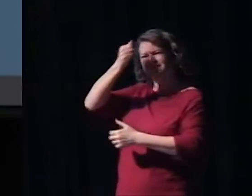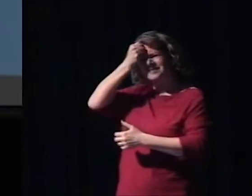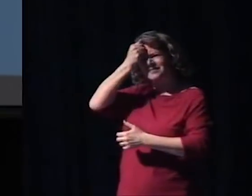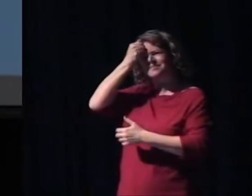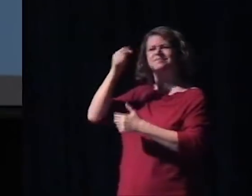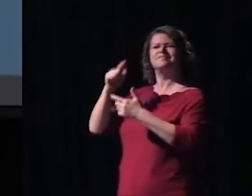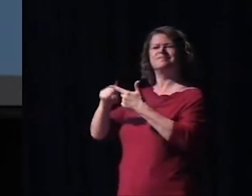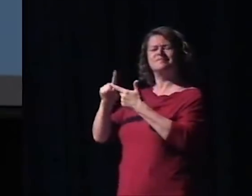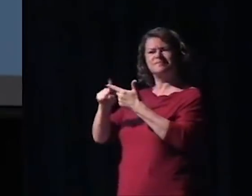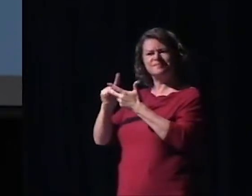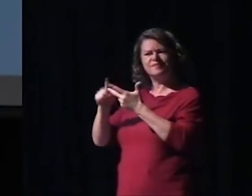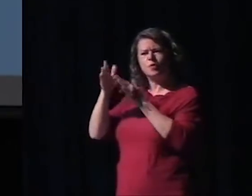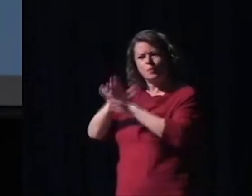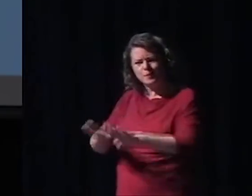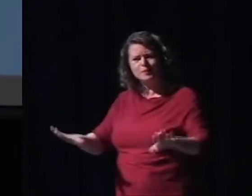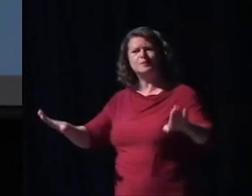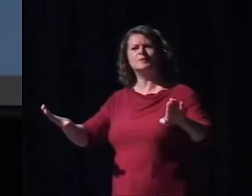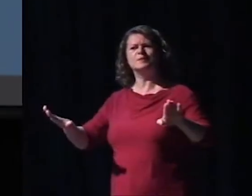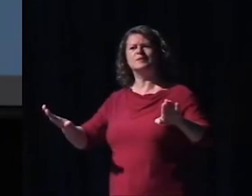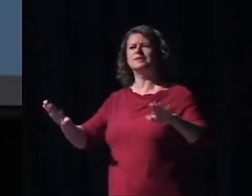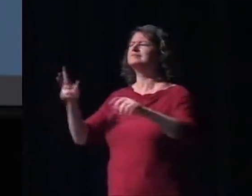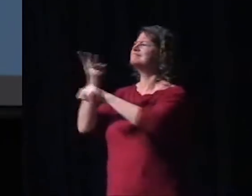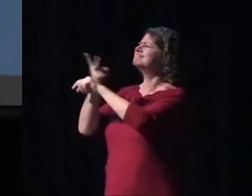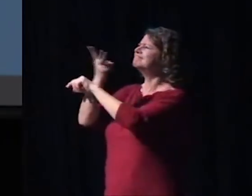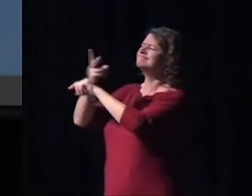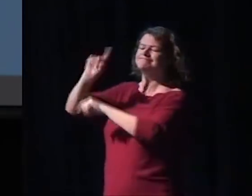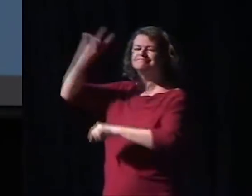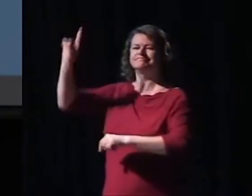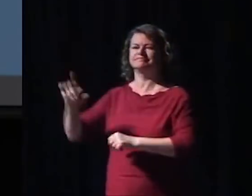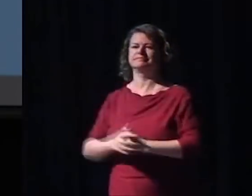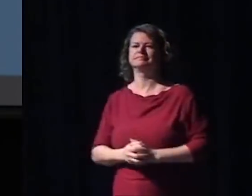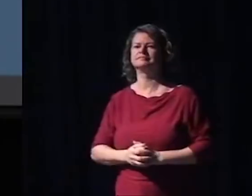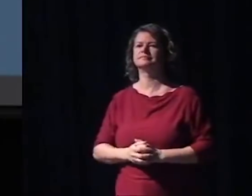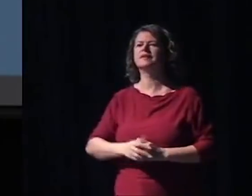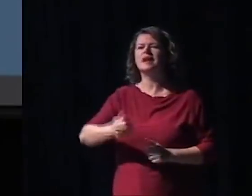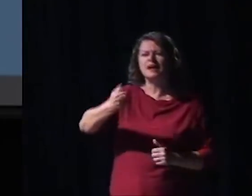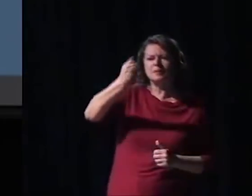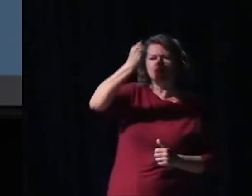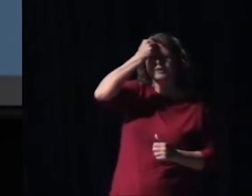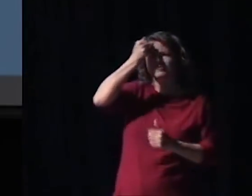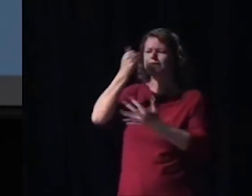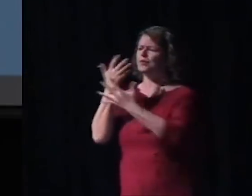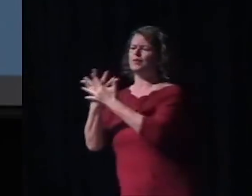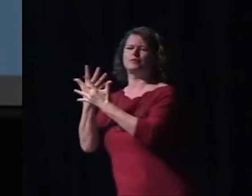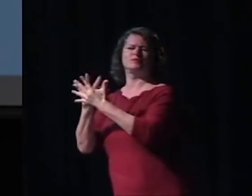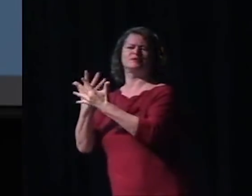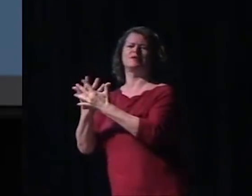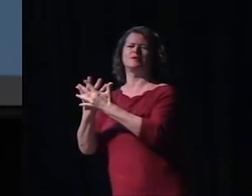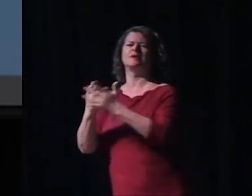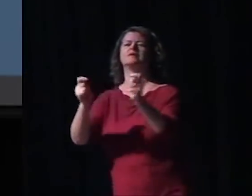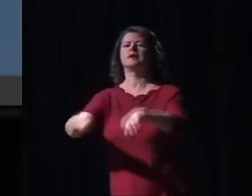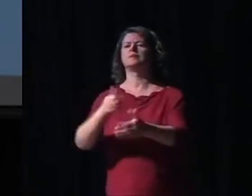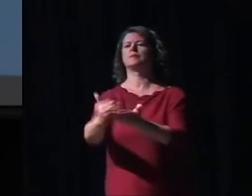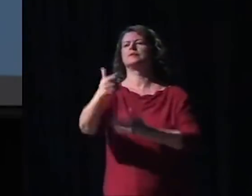humilha, ele busca Deus. Arrependimento e confissão é princípio de recomeço.